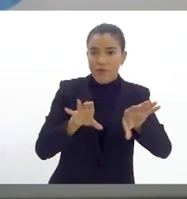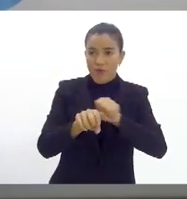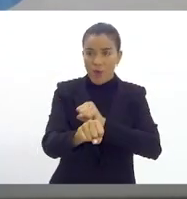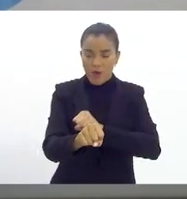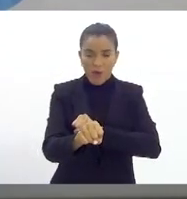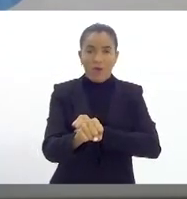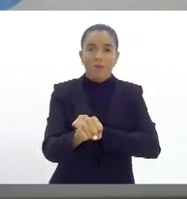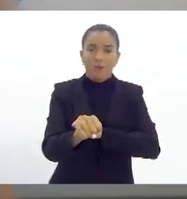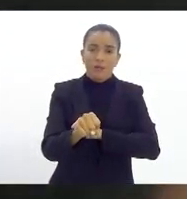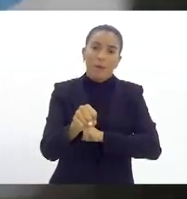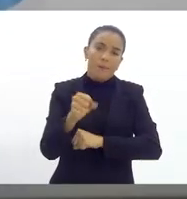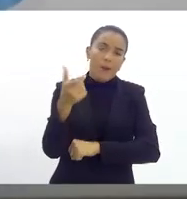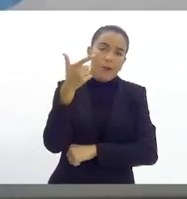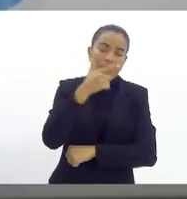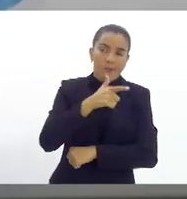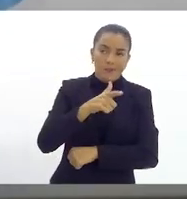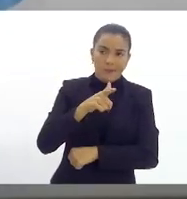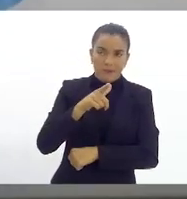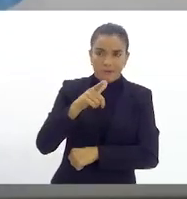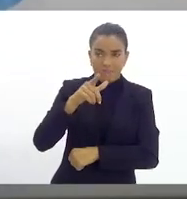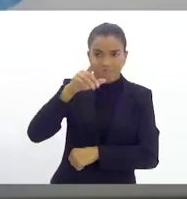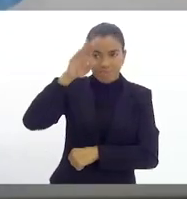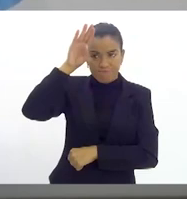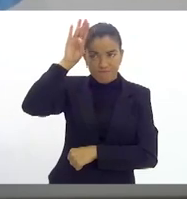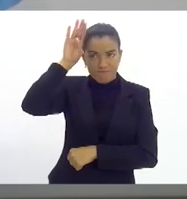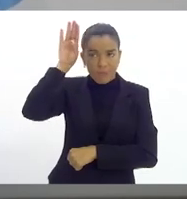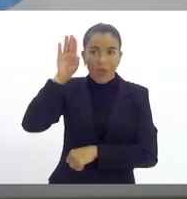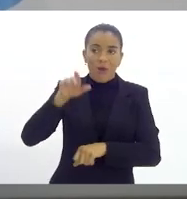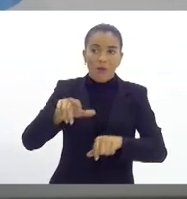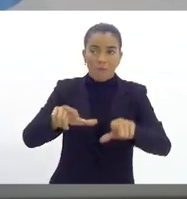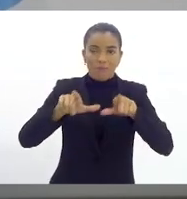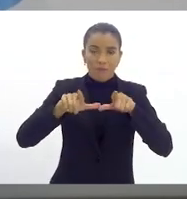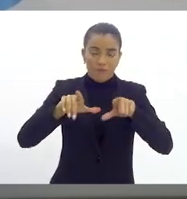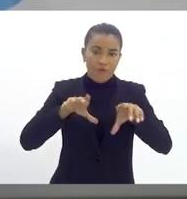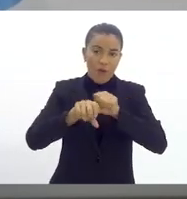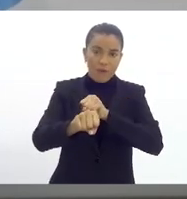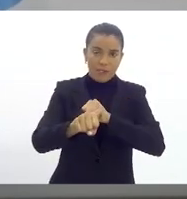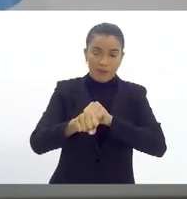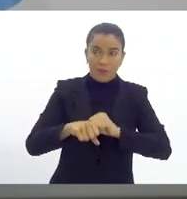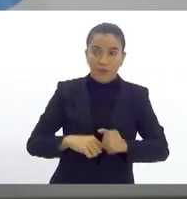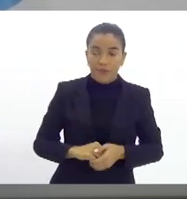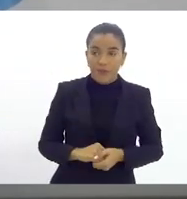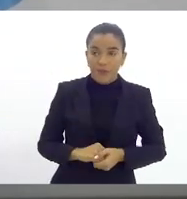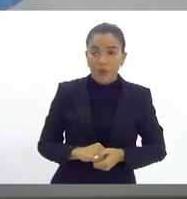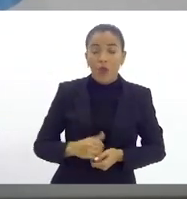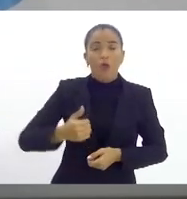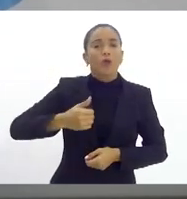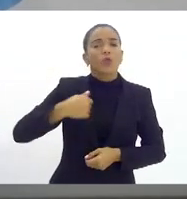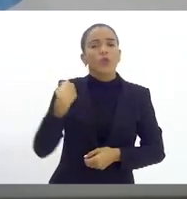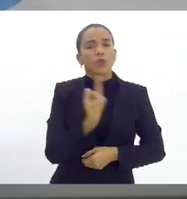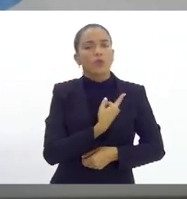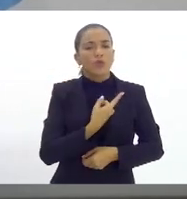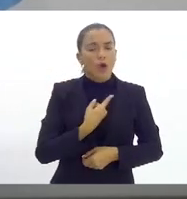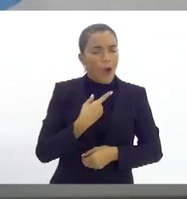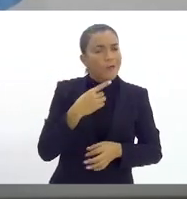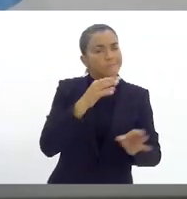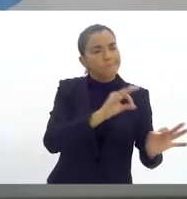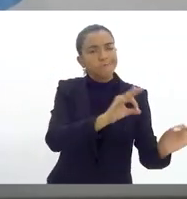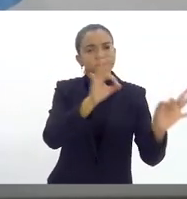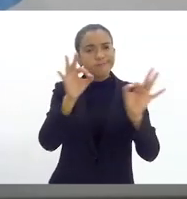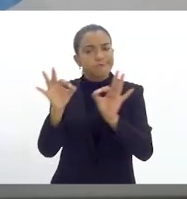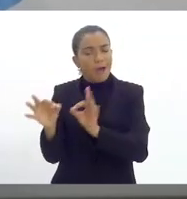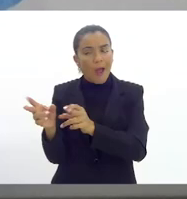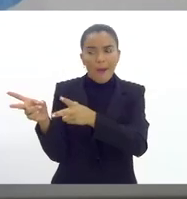para graduação principalmente para titulação por graduação o que nós assistimos Então nesse